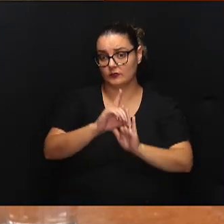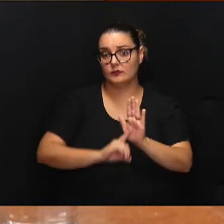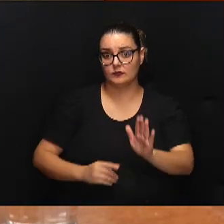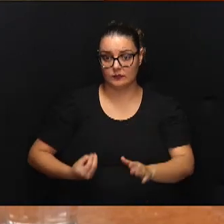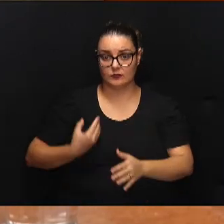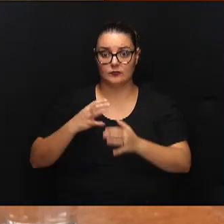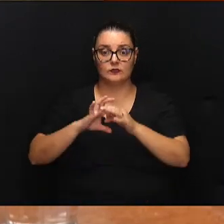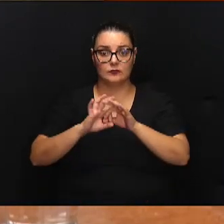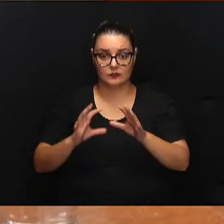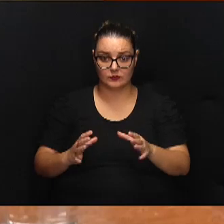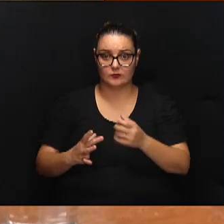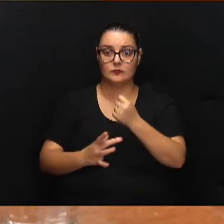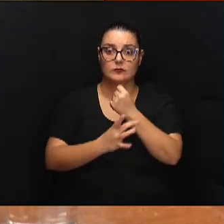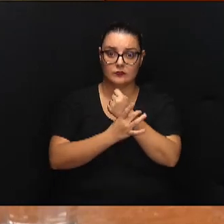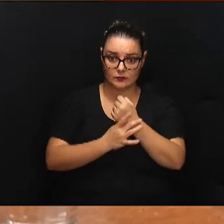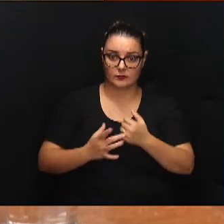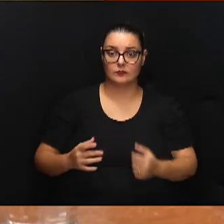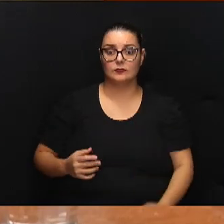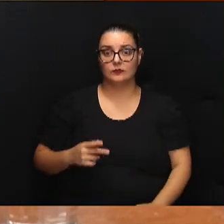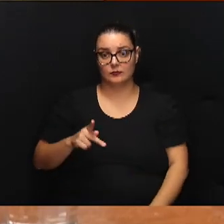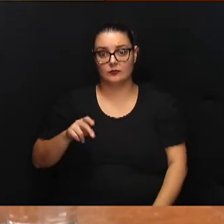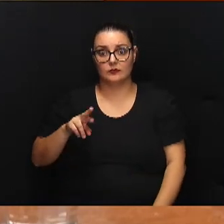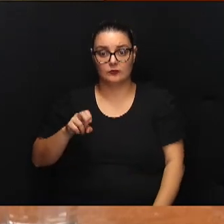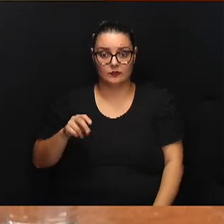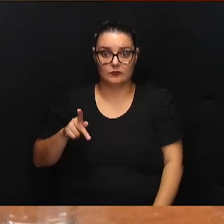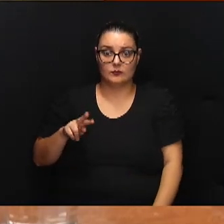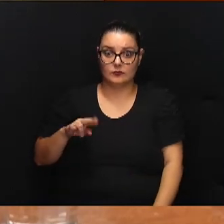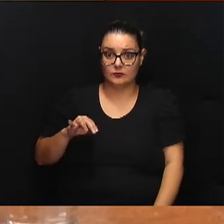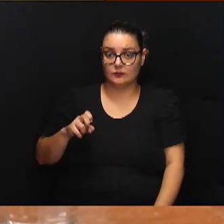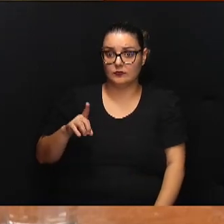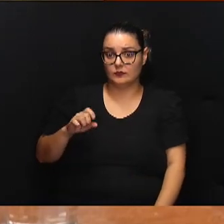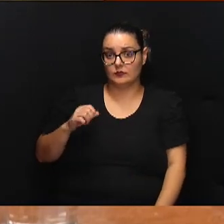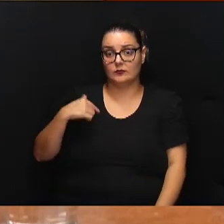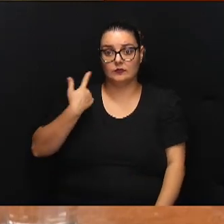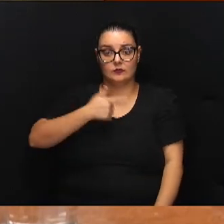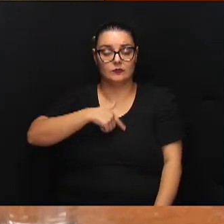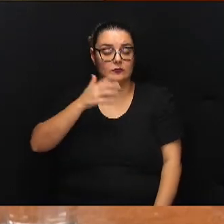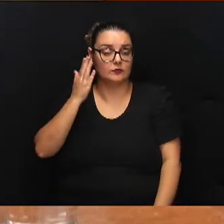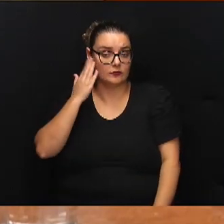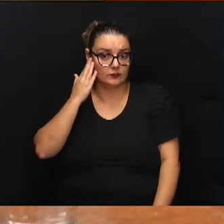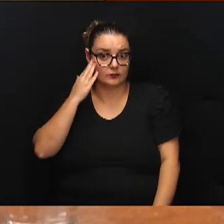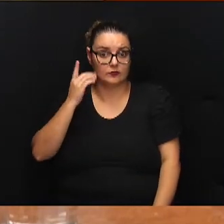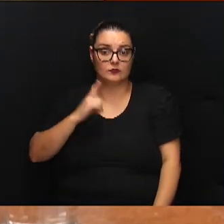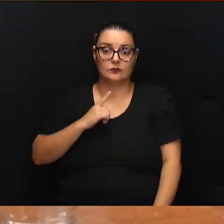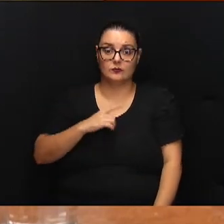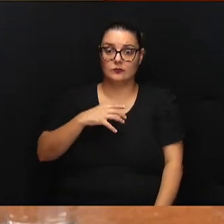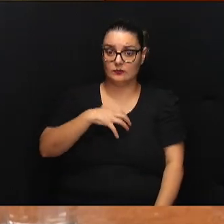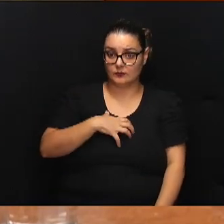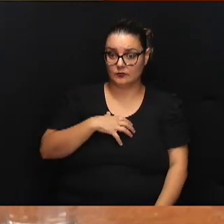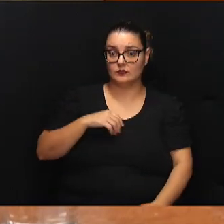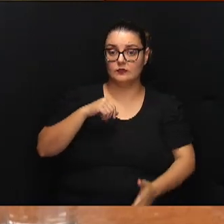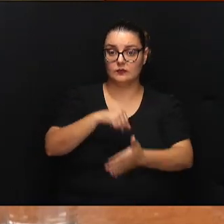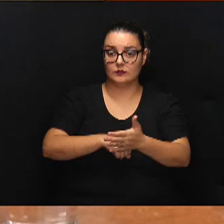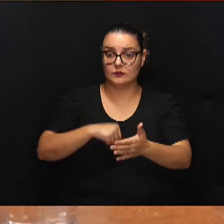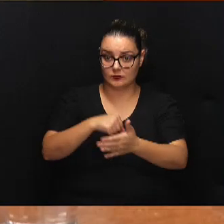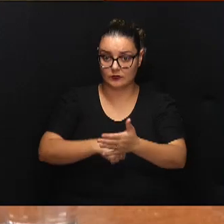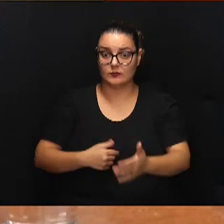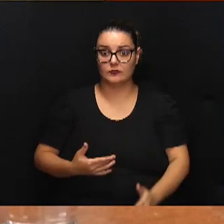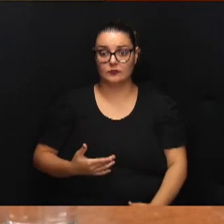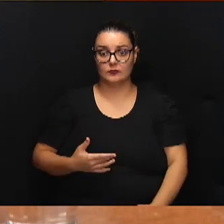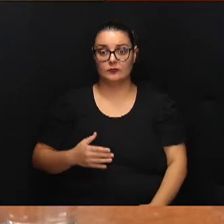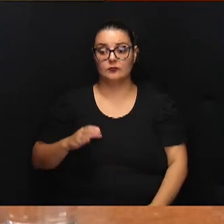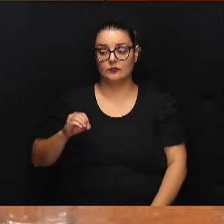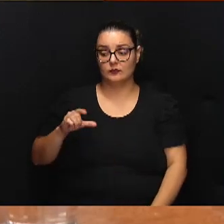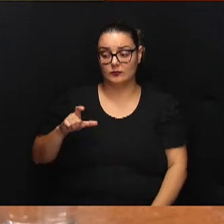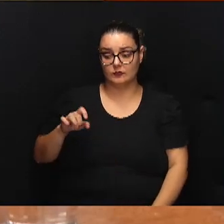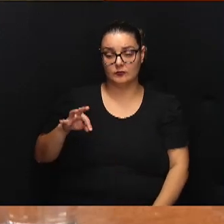da liberdade, da segurança e da propriedade. E a gente sabendo que existem formas da gente lutar para o